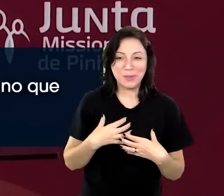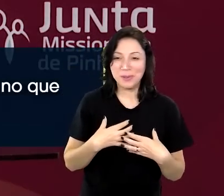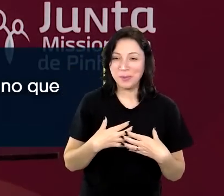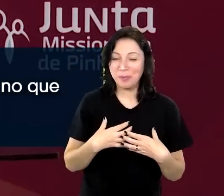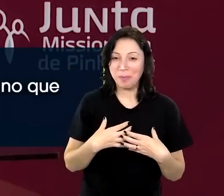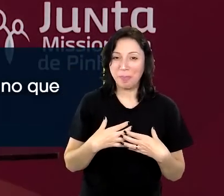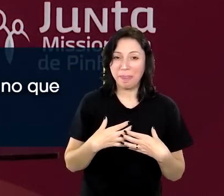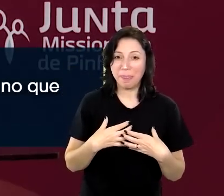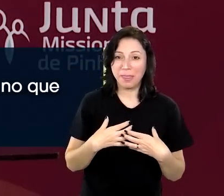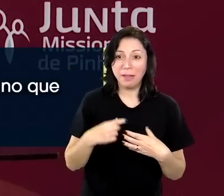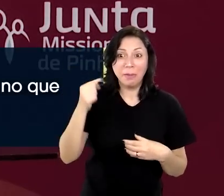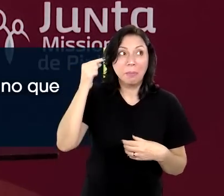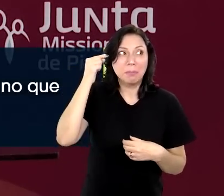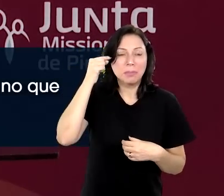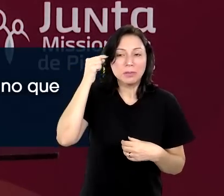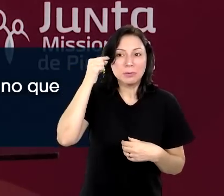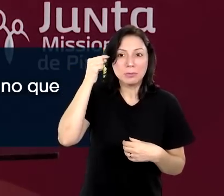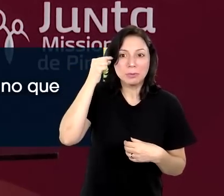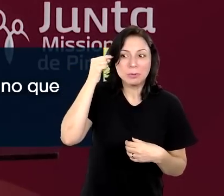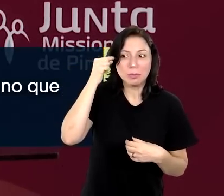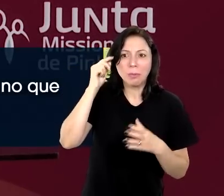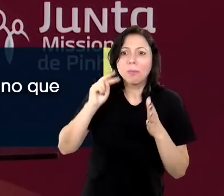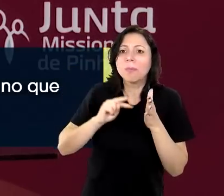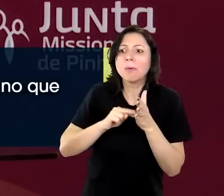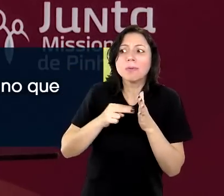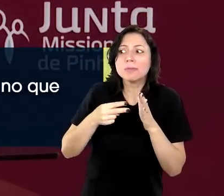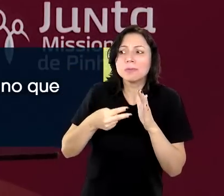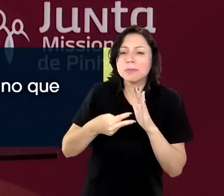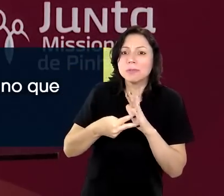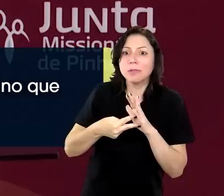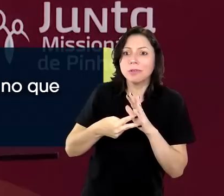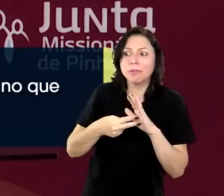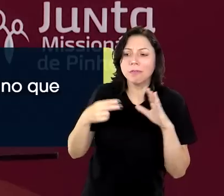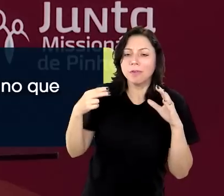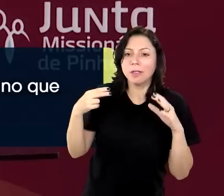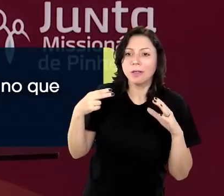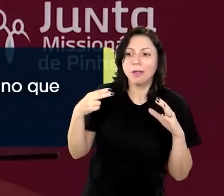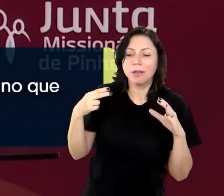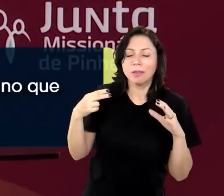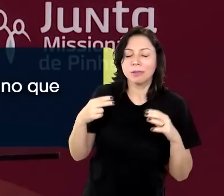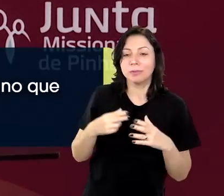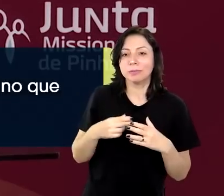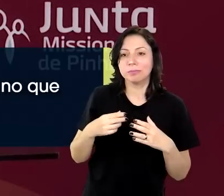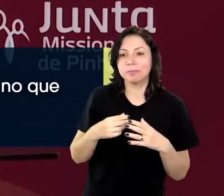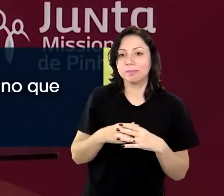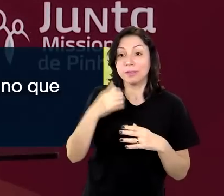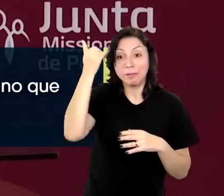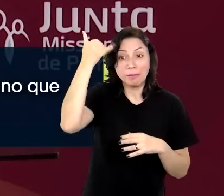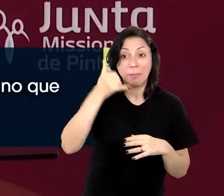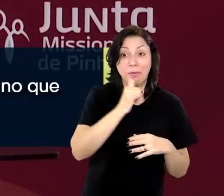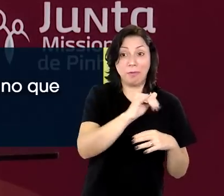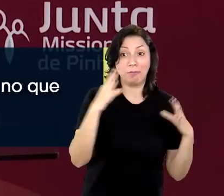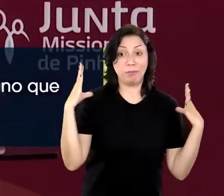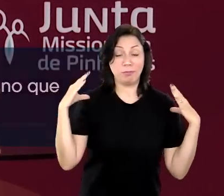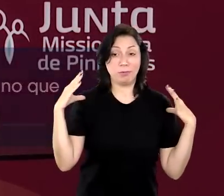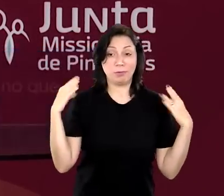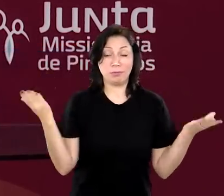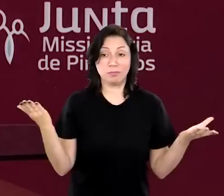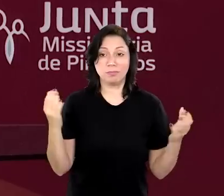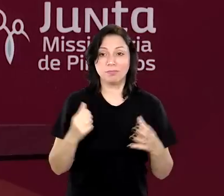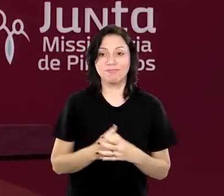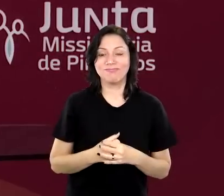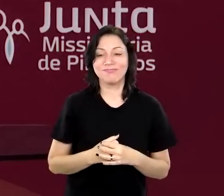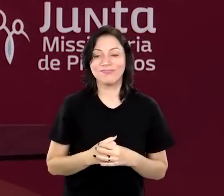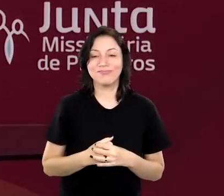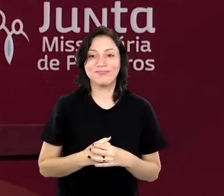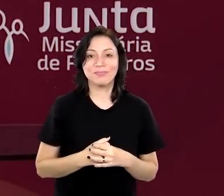e pôs-se a pensar no que significaria esta saudação. Em